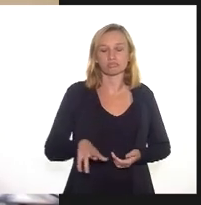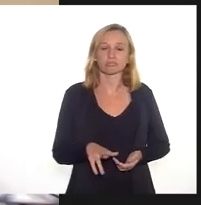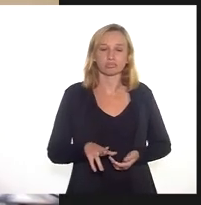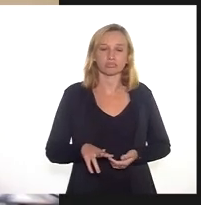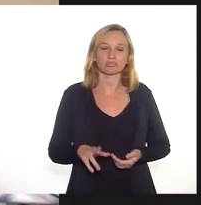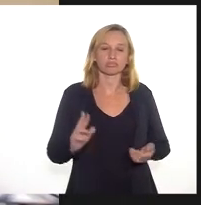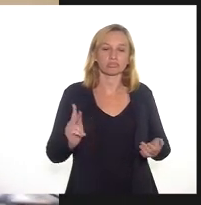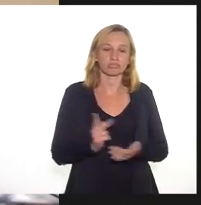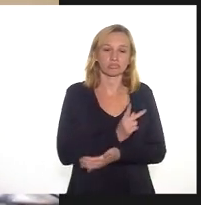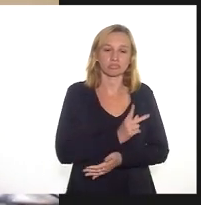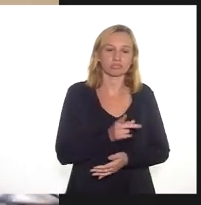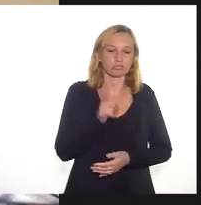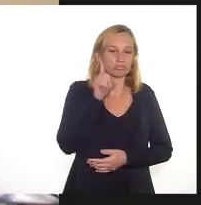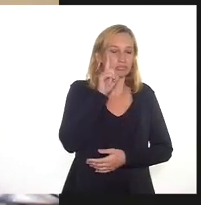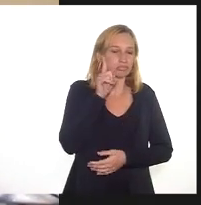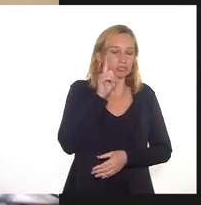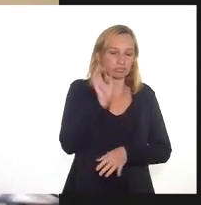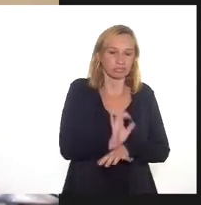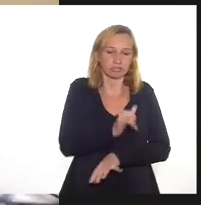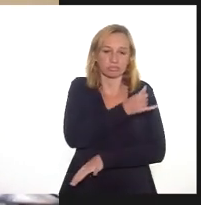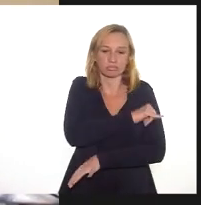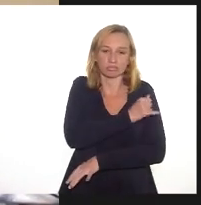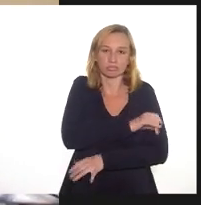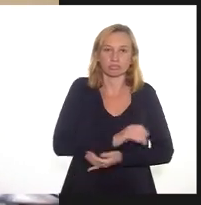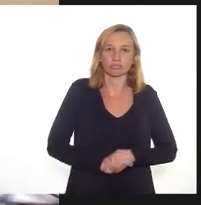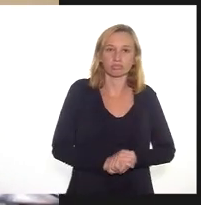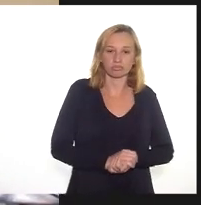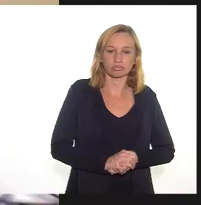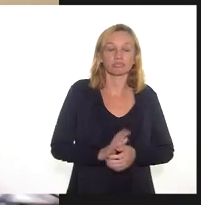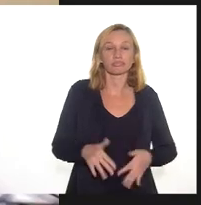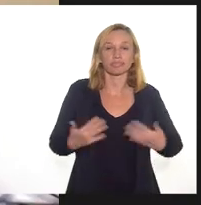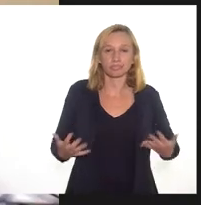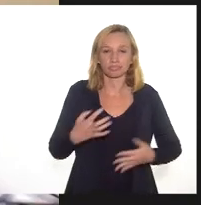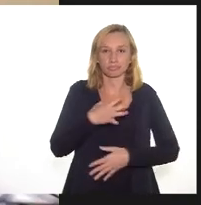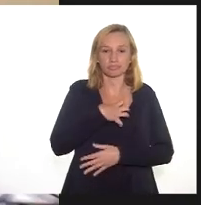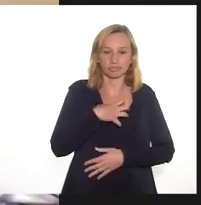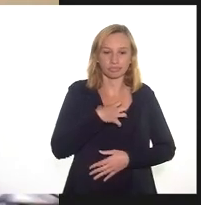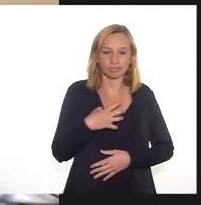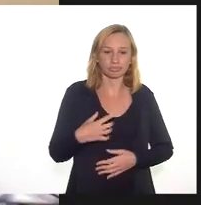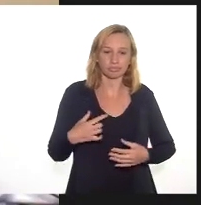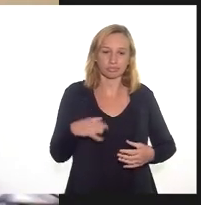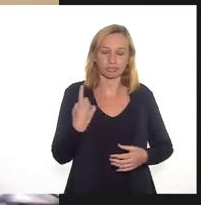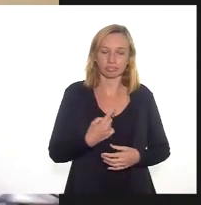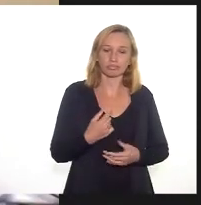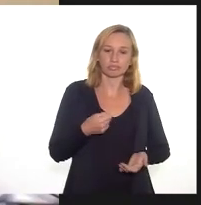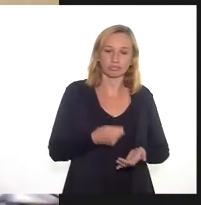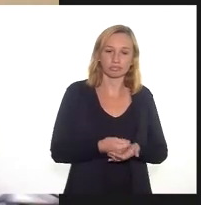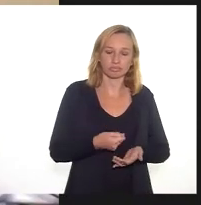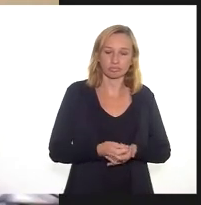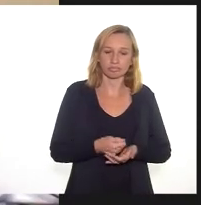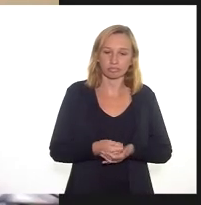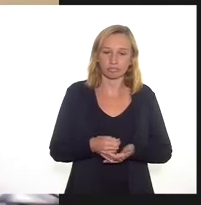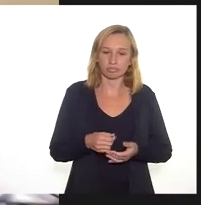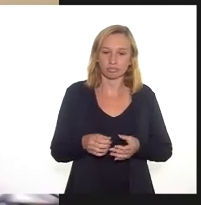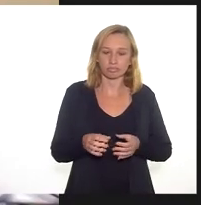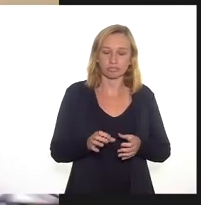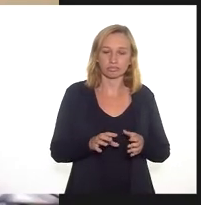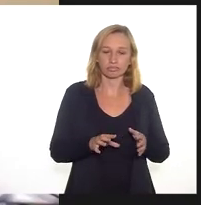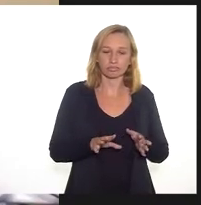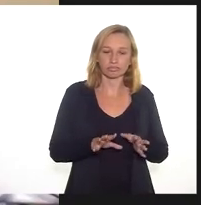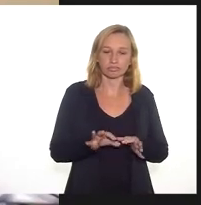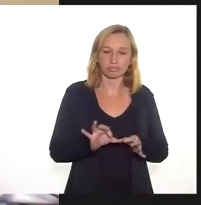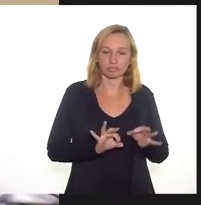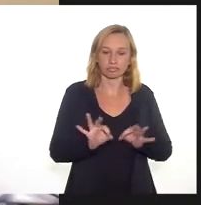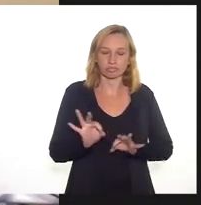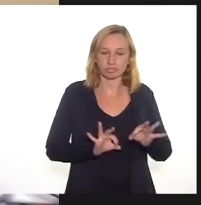que ocorre cotidianamente no estado do Rio de Janeiro. Então, nesse sentido, é nosso dever promover as medidas de prevenção